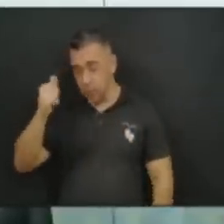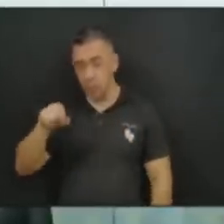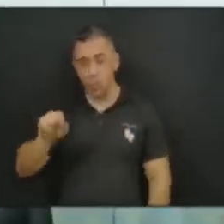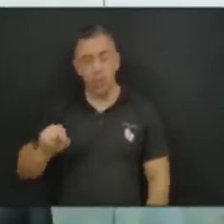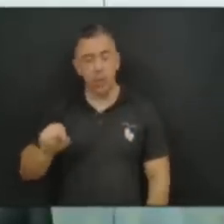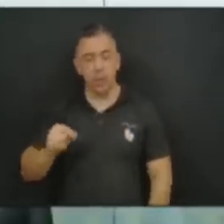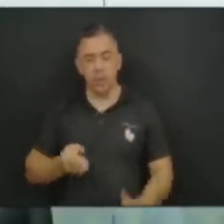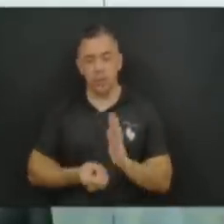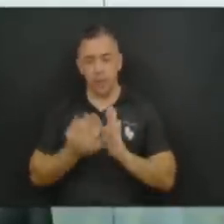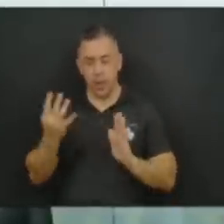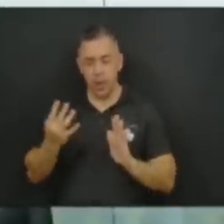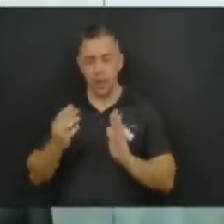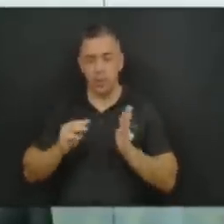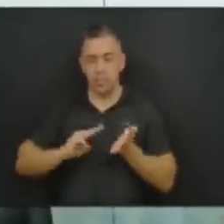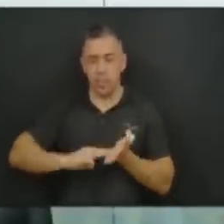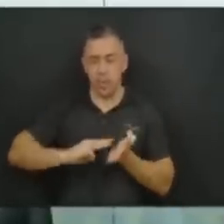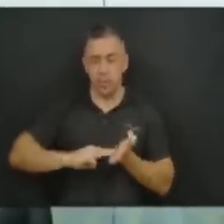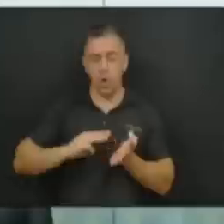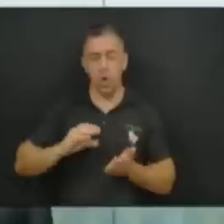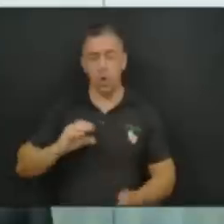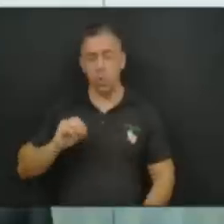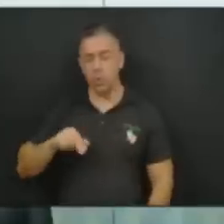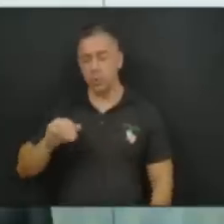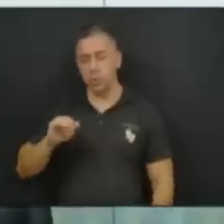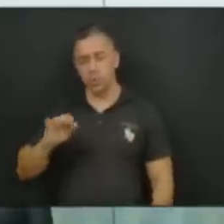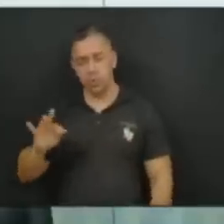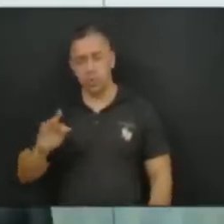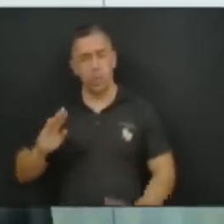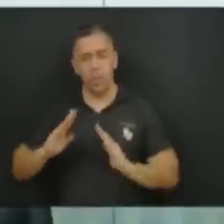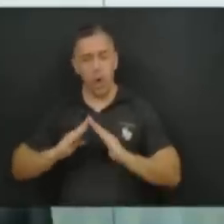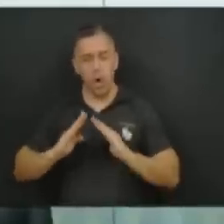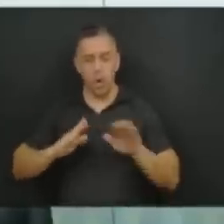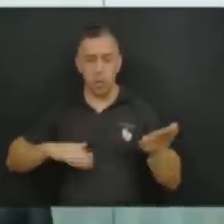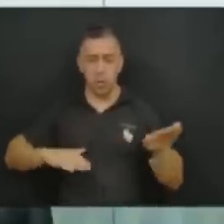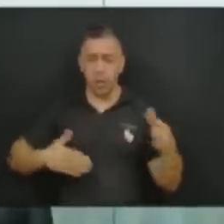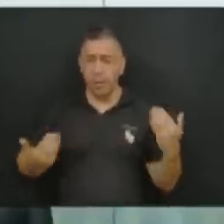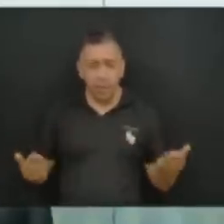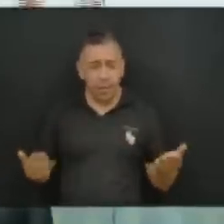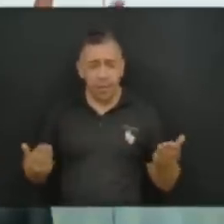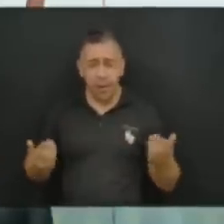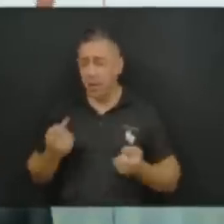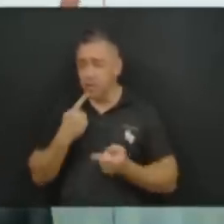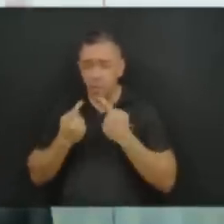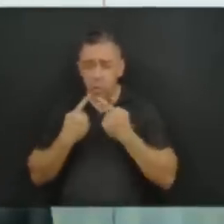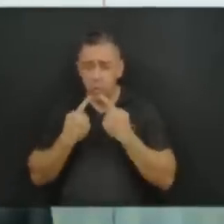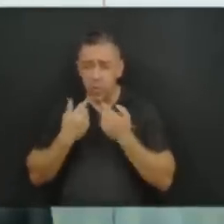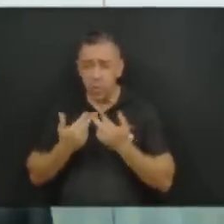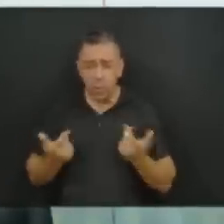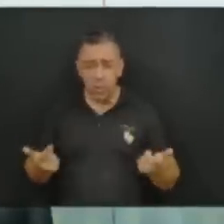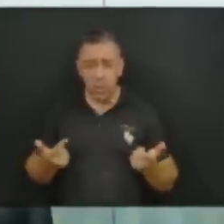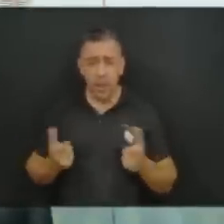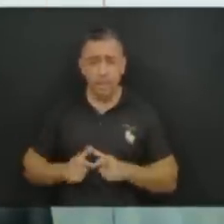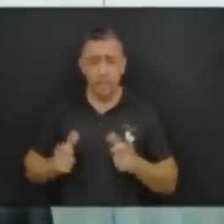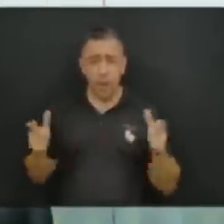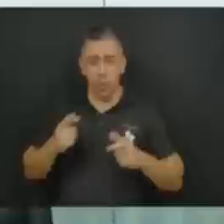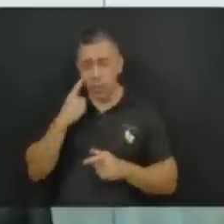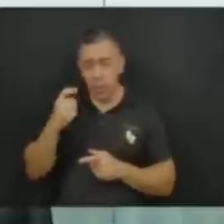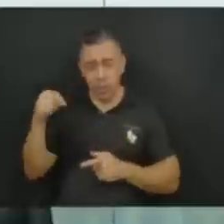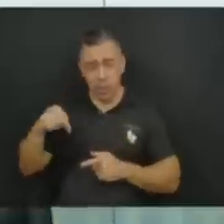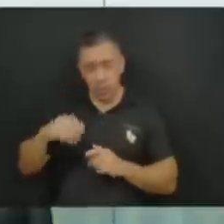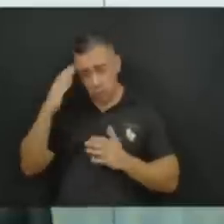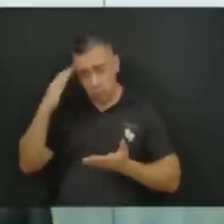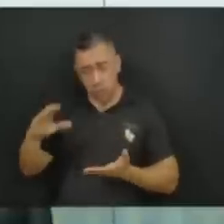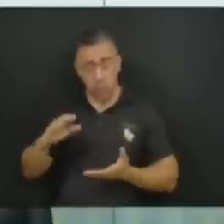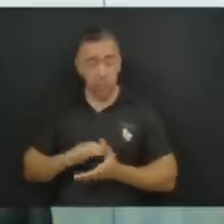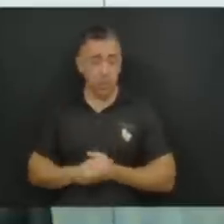muitos membros do coletivo não são do litoral tem um debate que discutiu literal sem uma grande maioria que tem interesse aqui em Curitiba